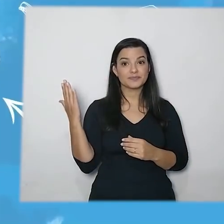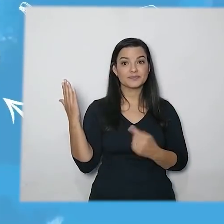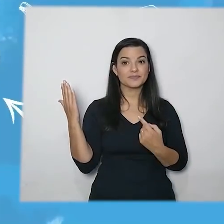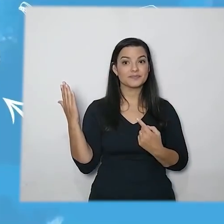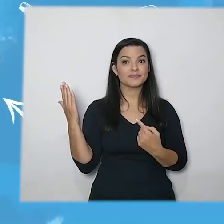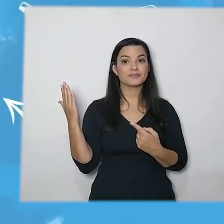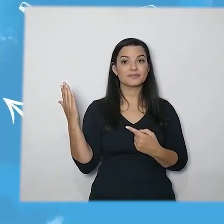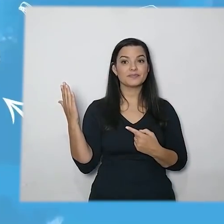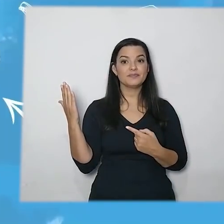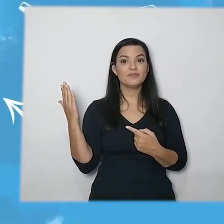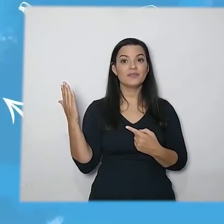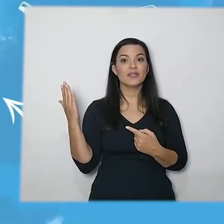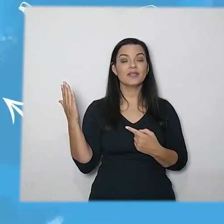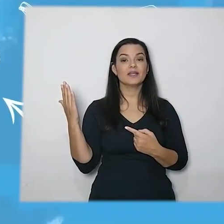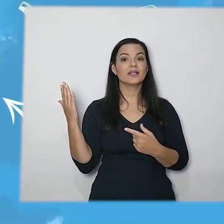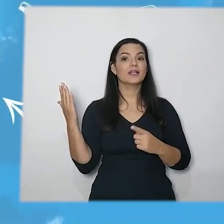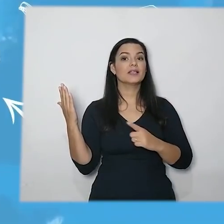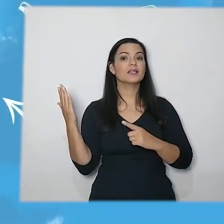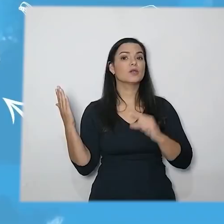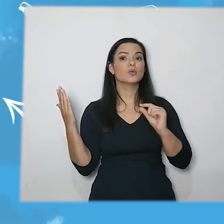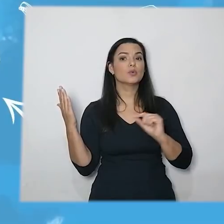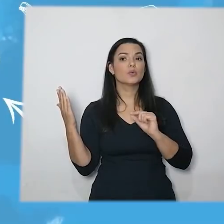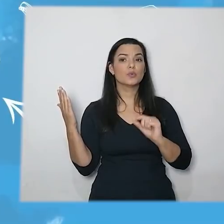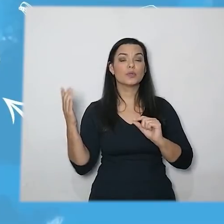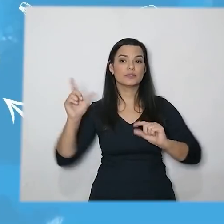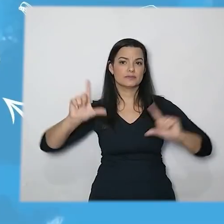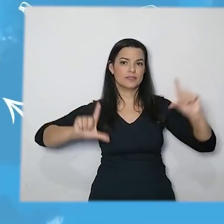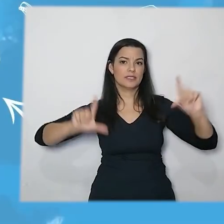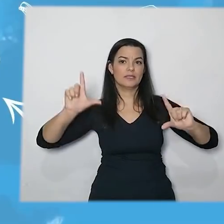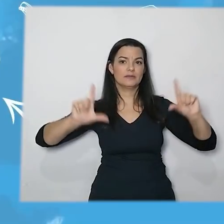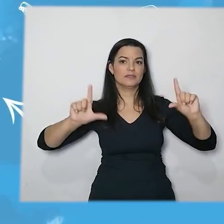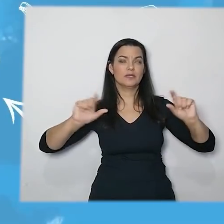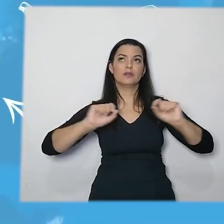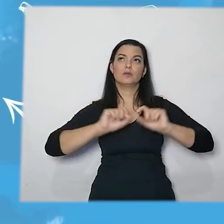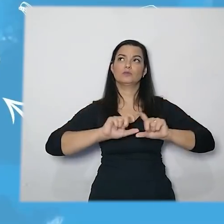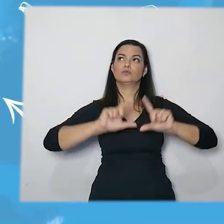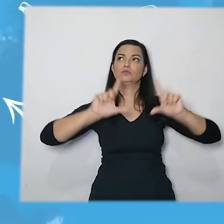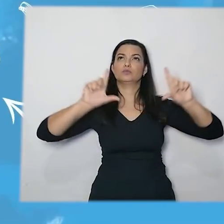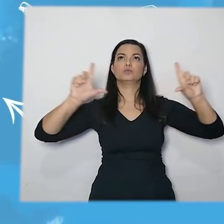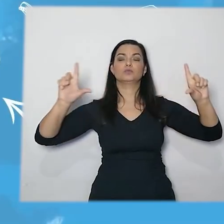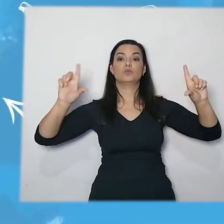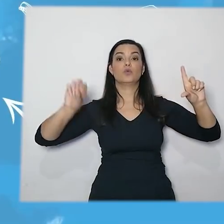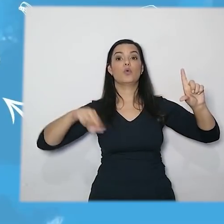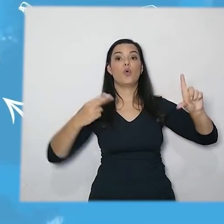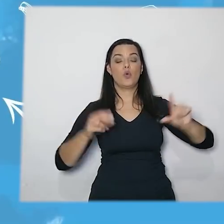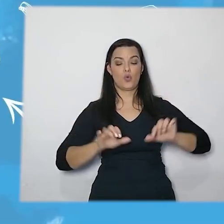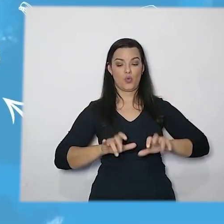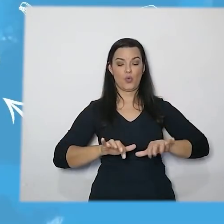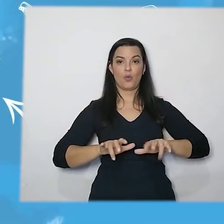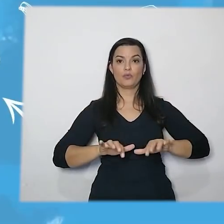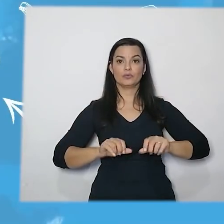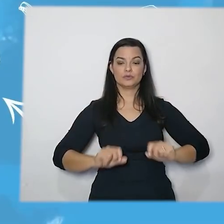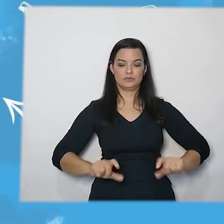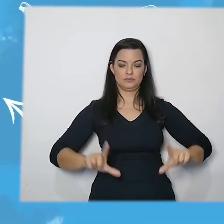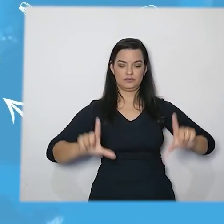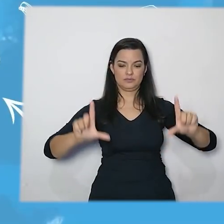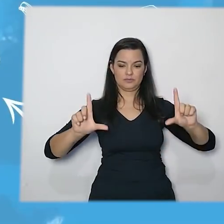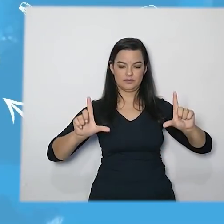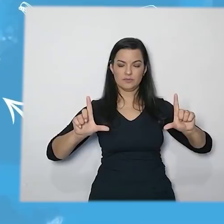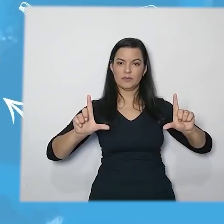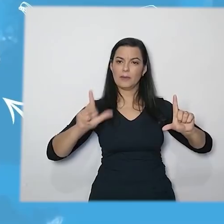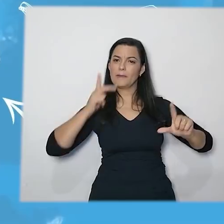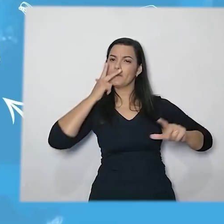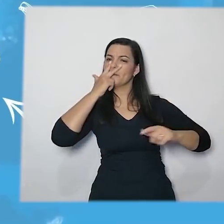só. Aqui, a tela de uma televisão ou o monitor de um computador, ele tem